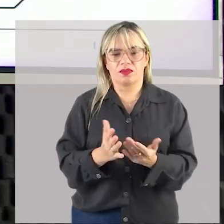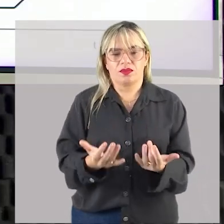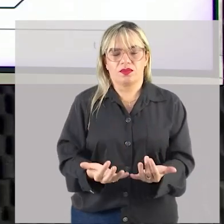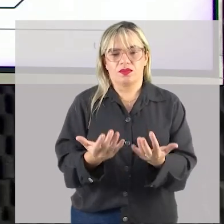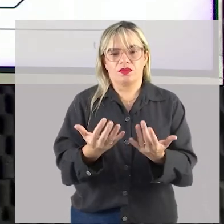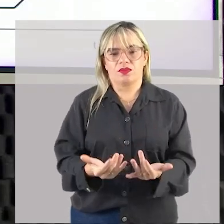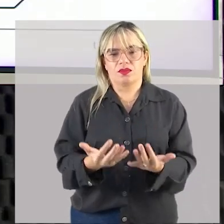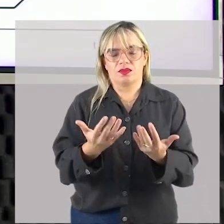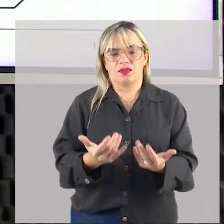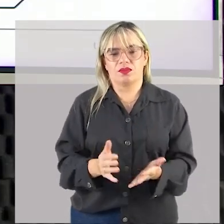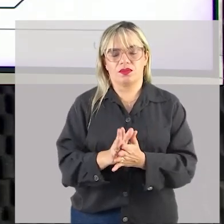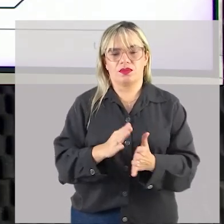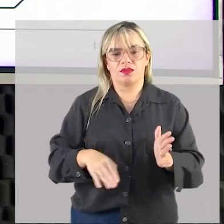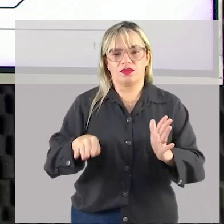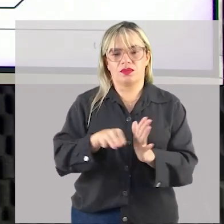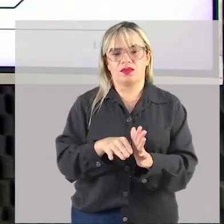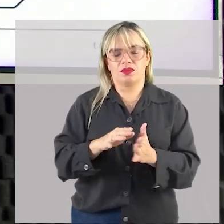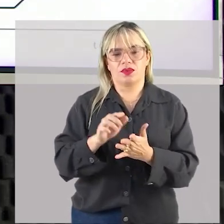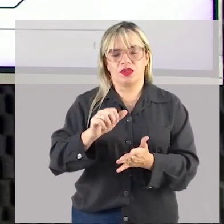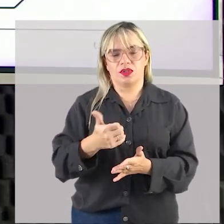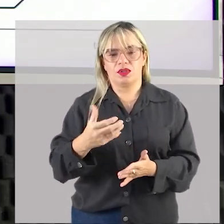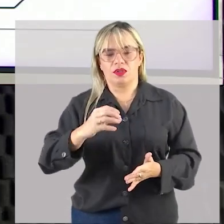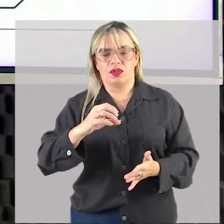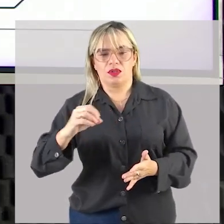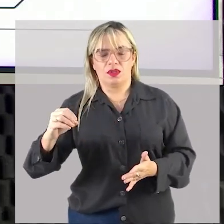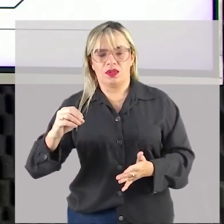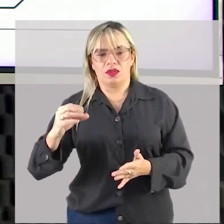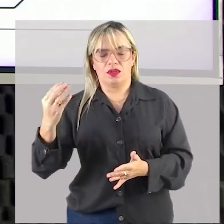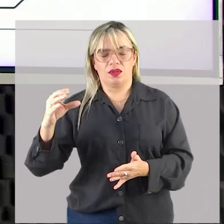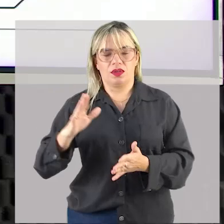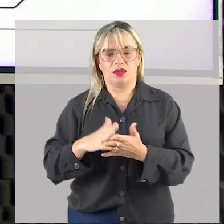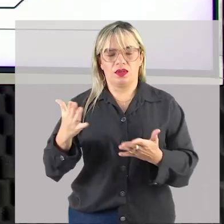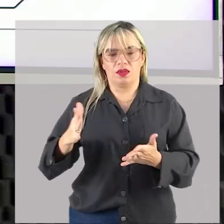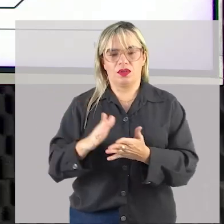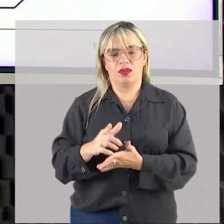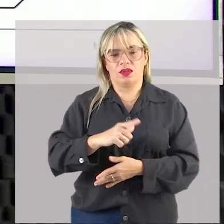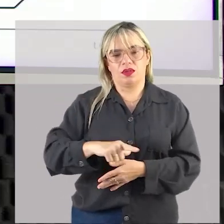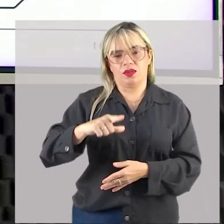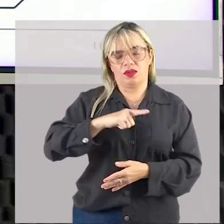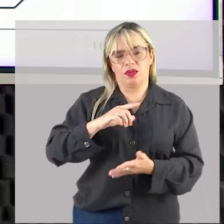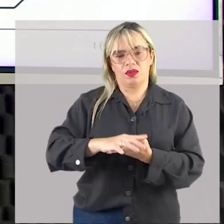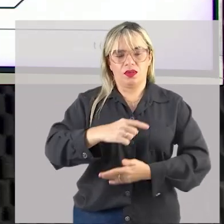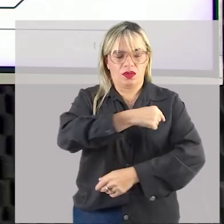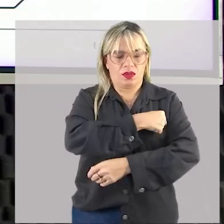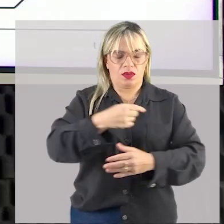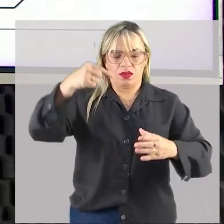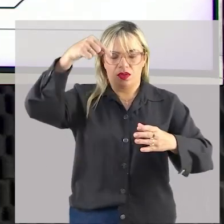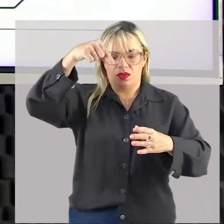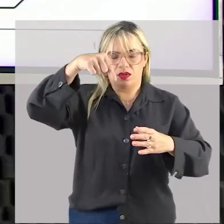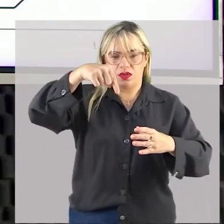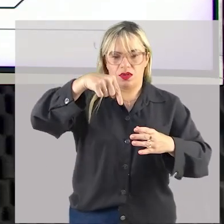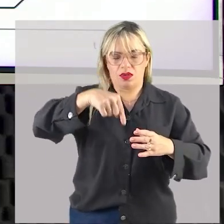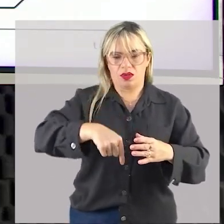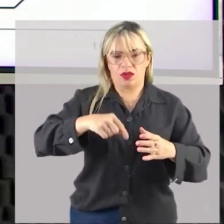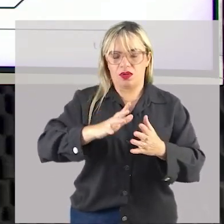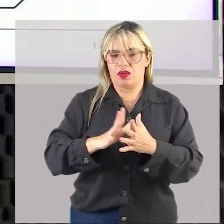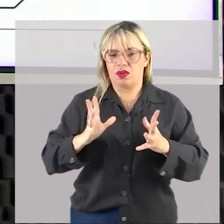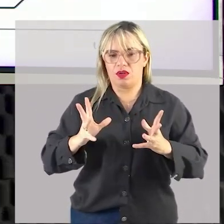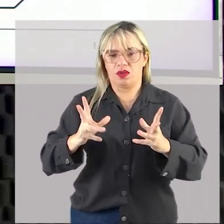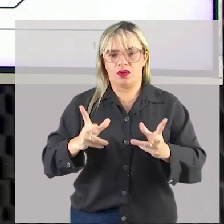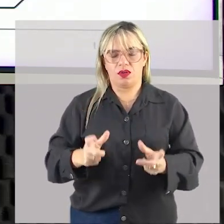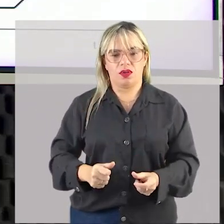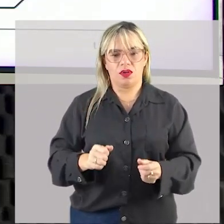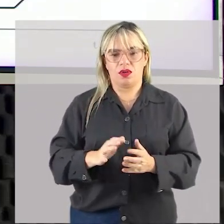quando chegar a 100 graus Celsius, a água ferve, tá? Se você tiver um termômetro ali dentro, toda a água vai